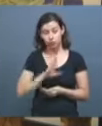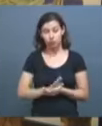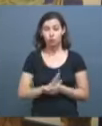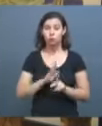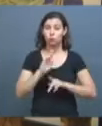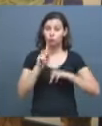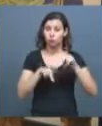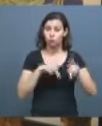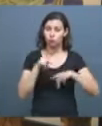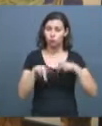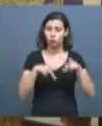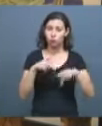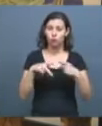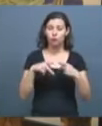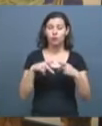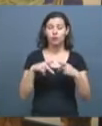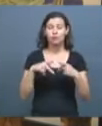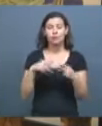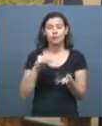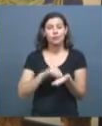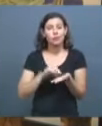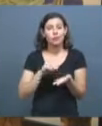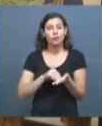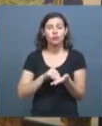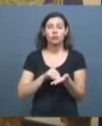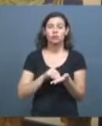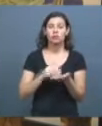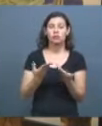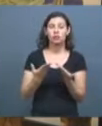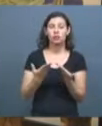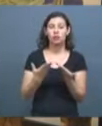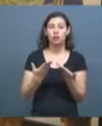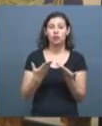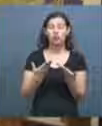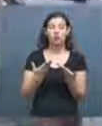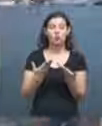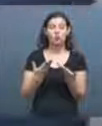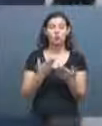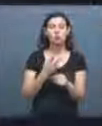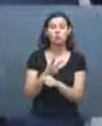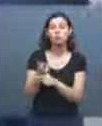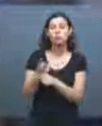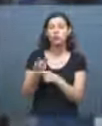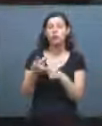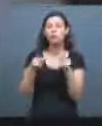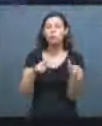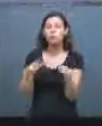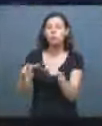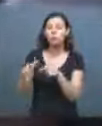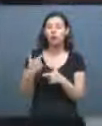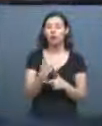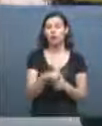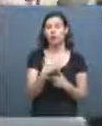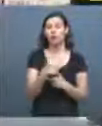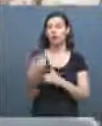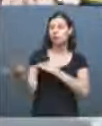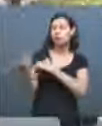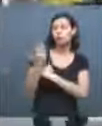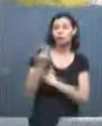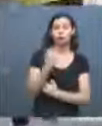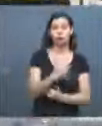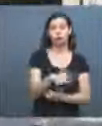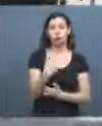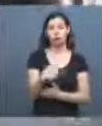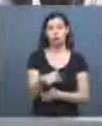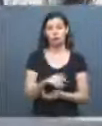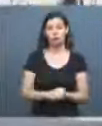vive muito esse senso de desamparo, aquela sensação de não ter para onde correr, não tem suporte em áreas